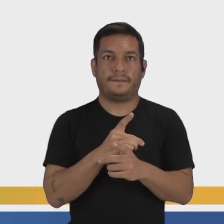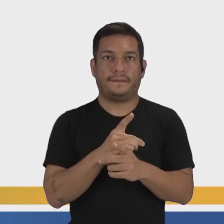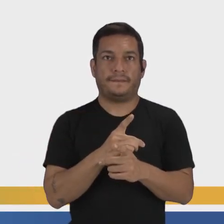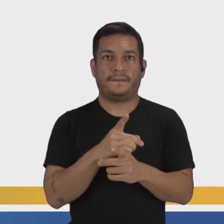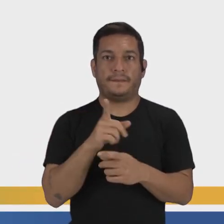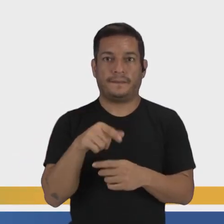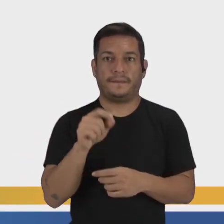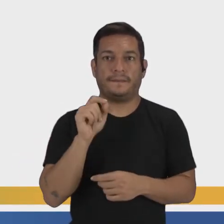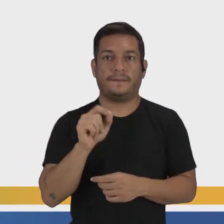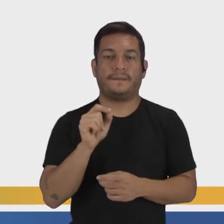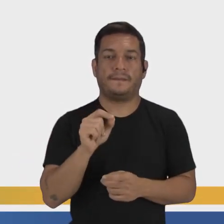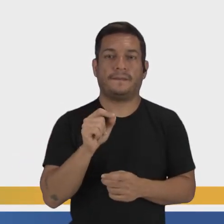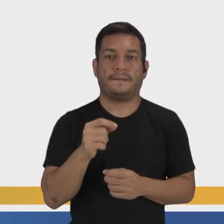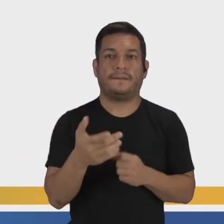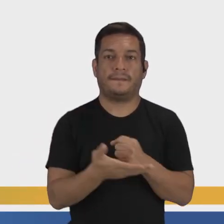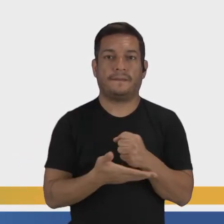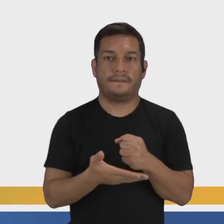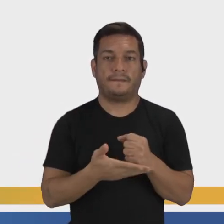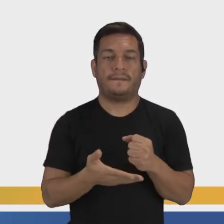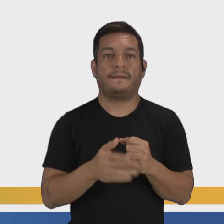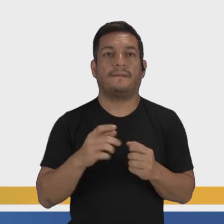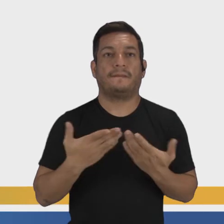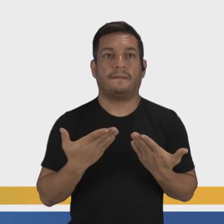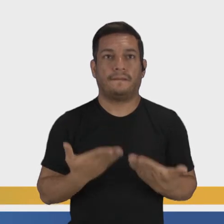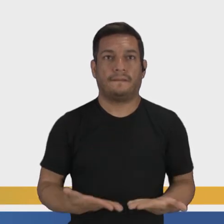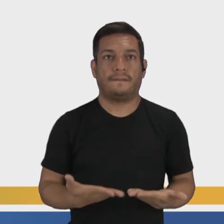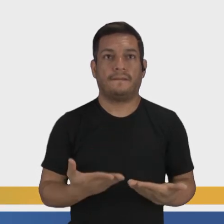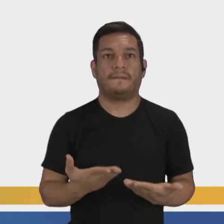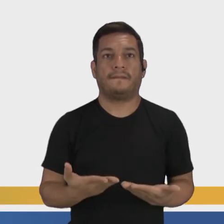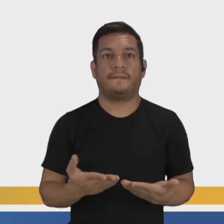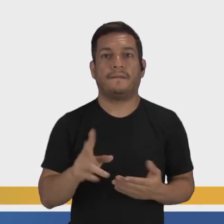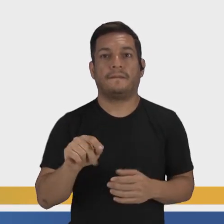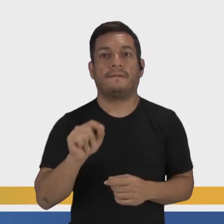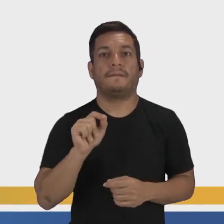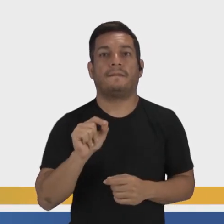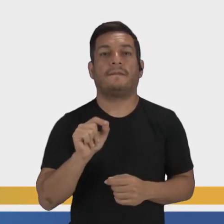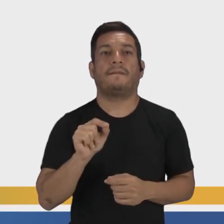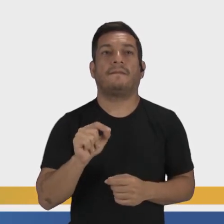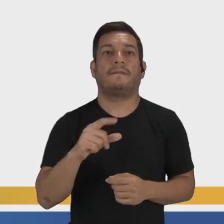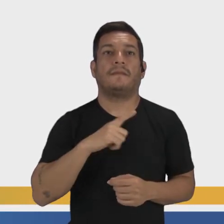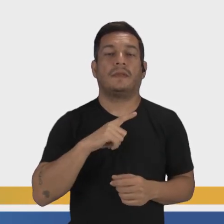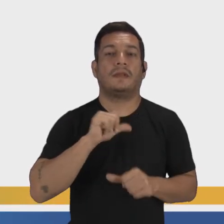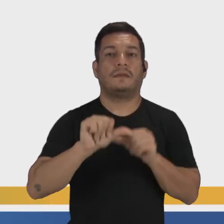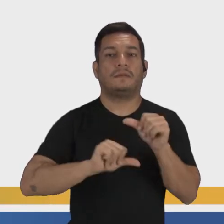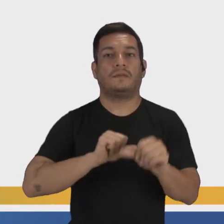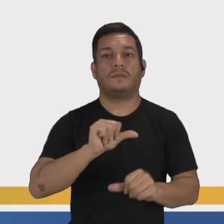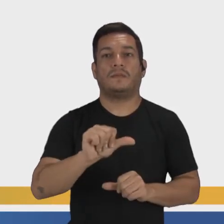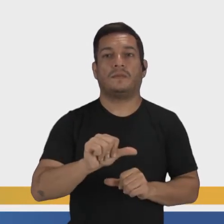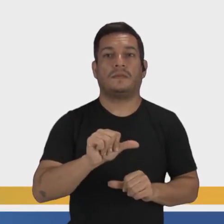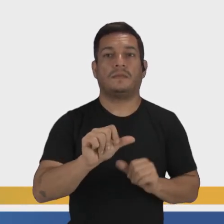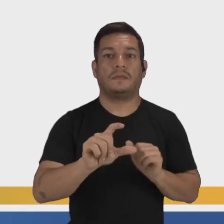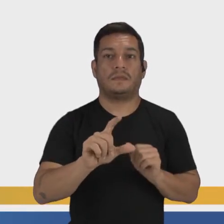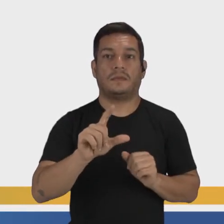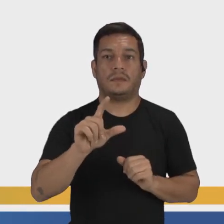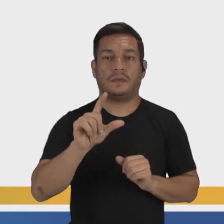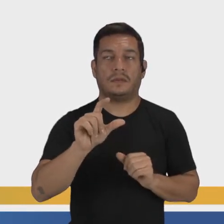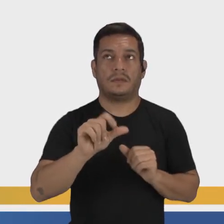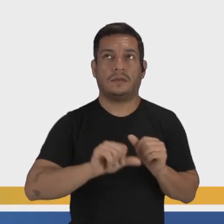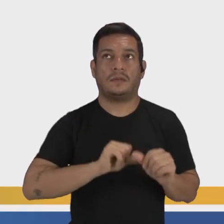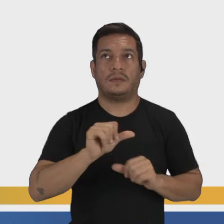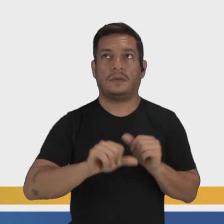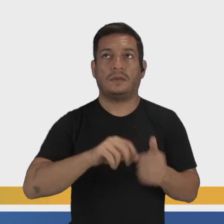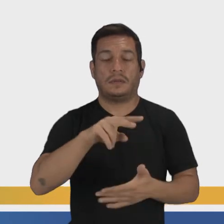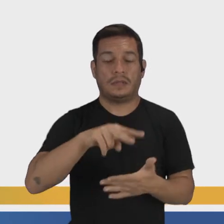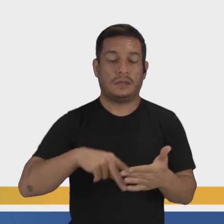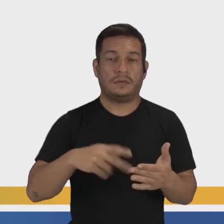é perpendicular à linha de ação da balança, portanto, que vai provocar a alteração da